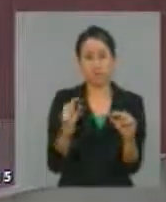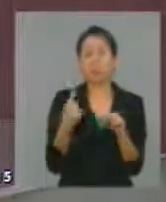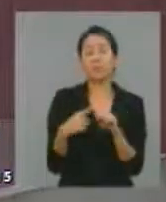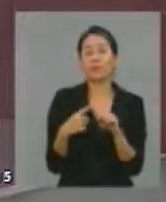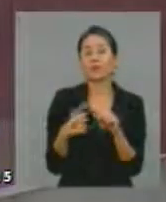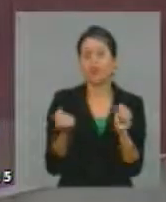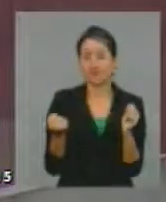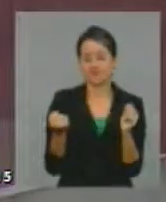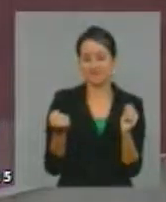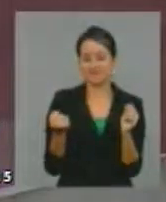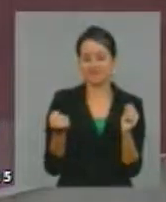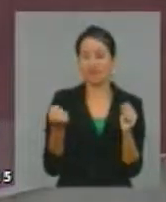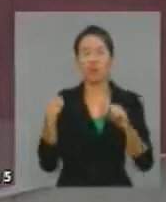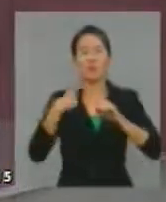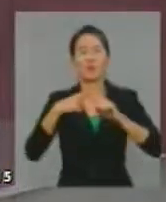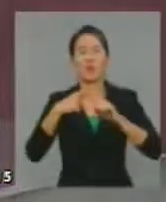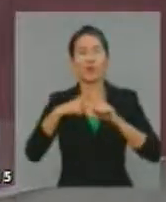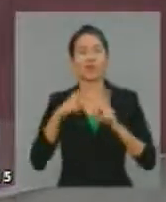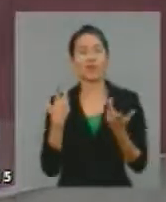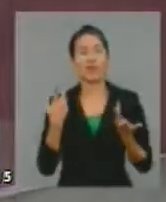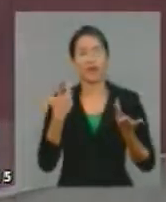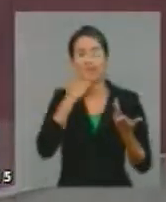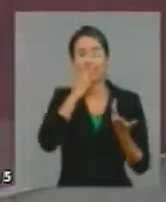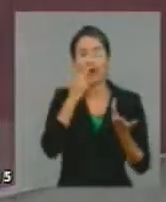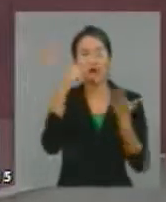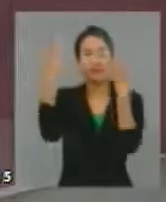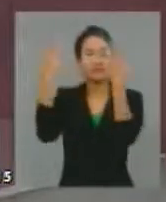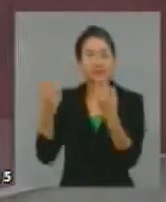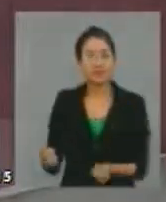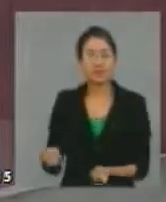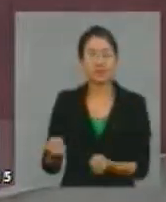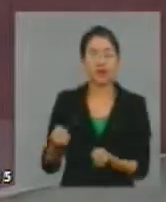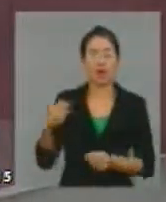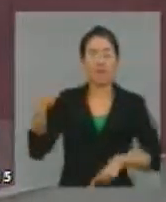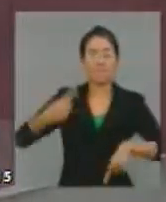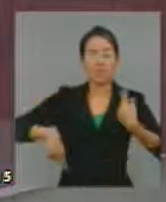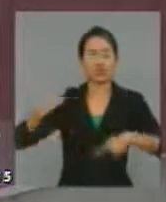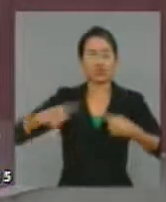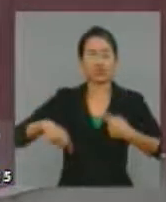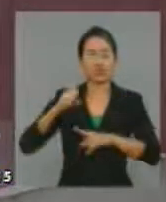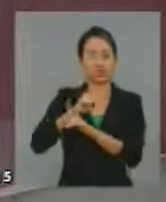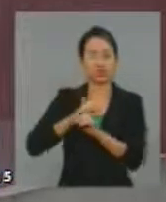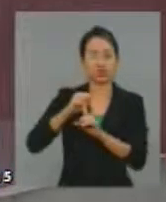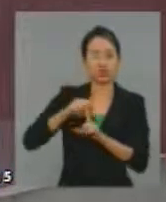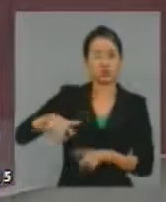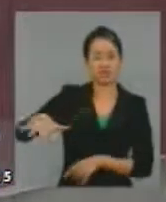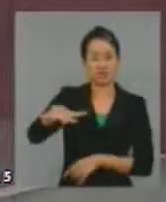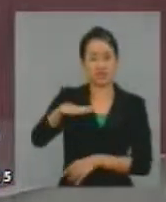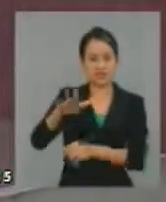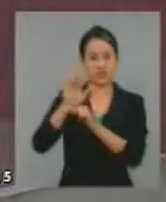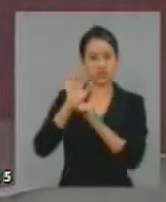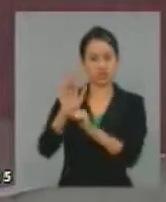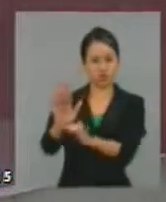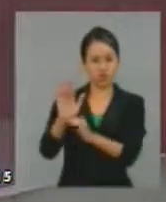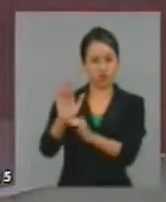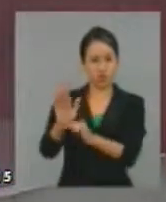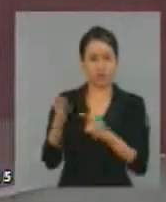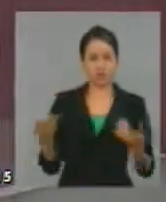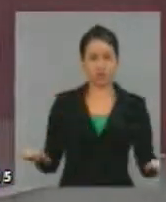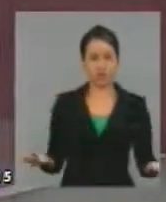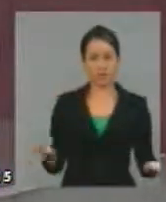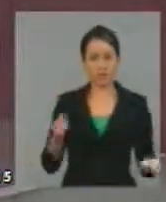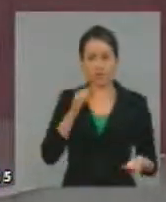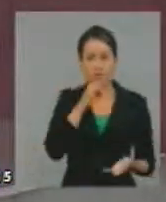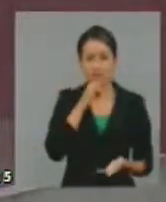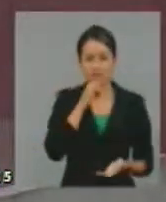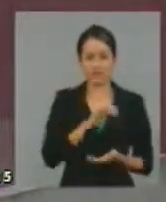dado. Determinadas capitais passaram a ocupar a esfera pública, o espaço público a partir de 10